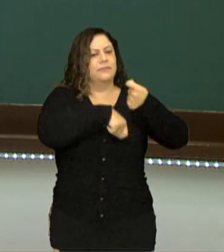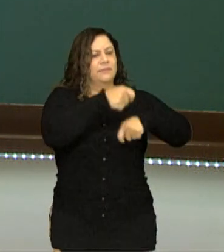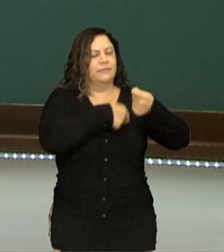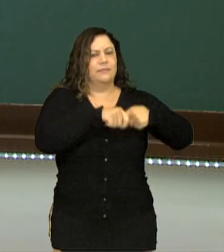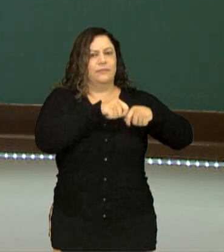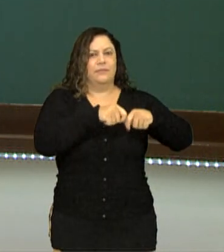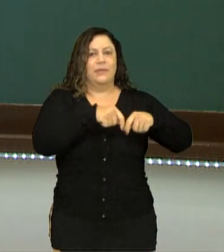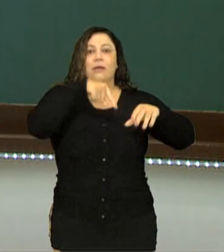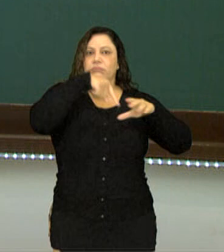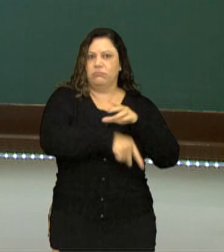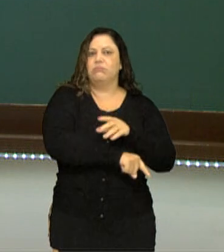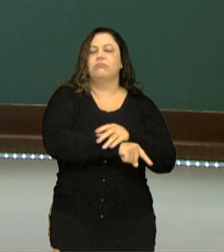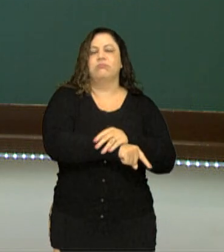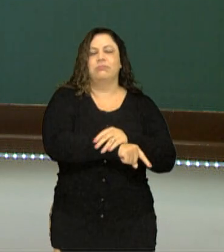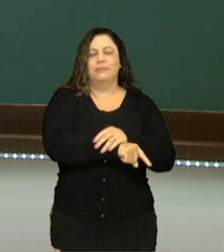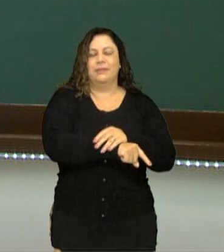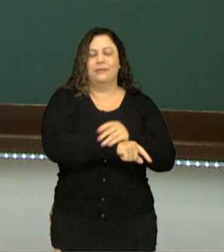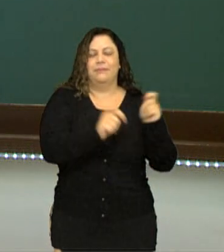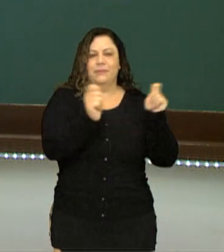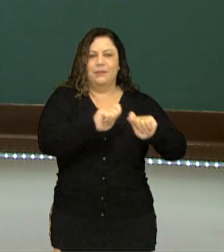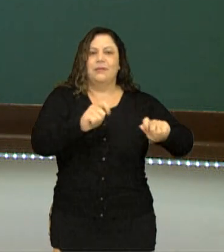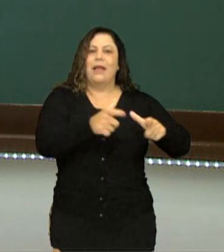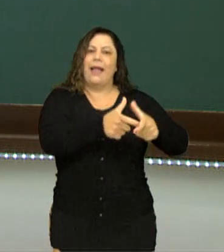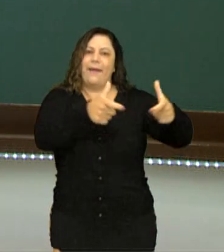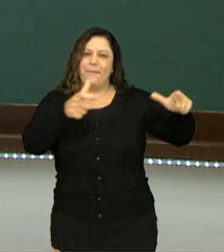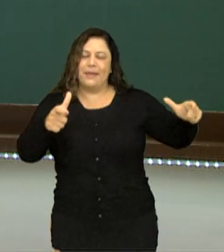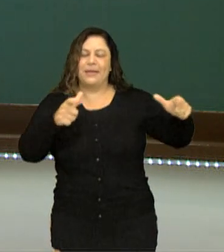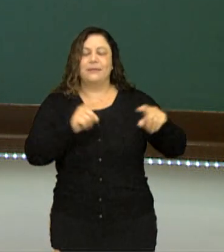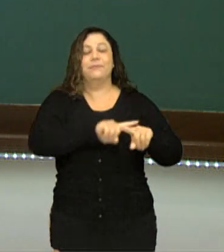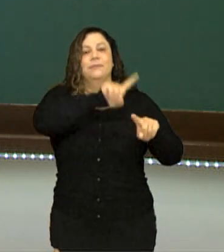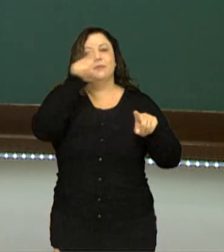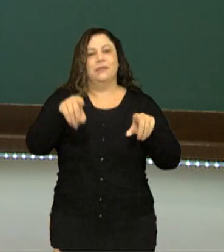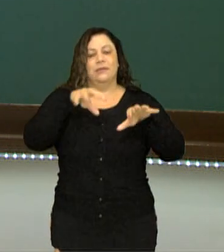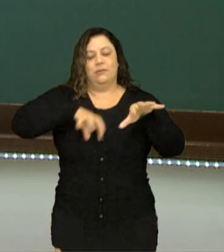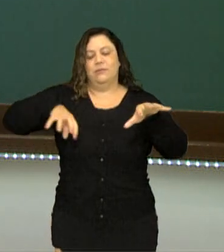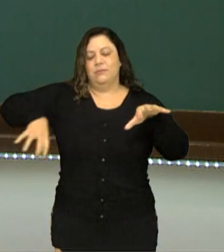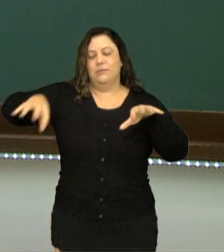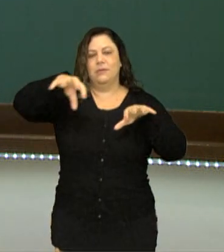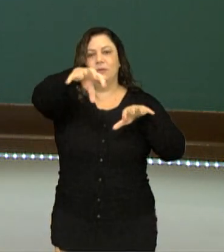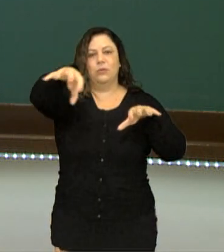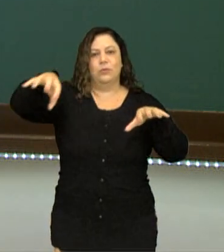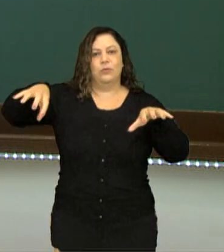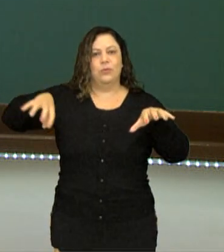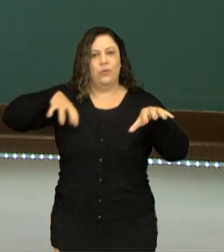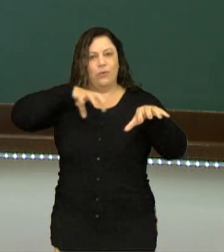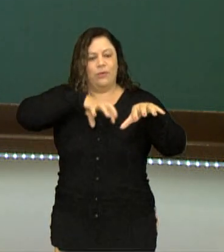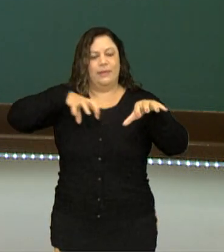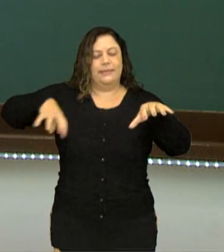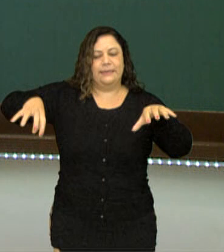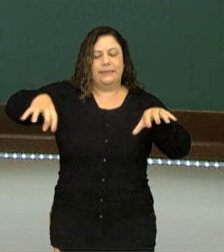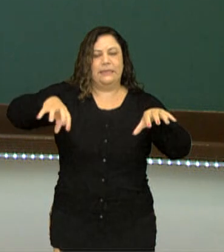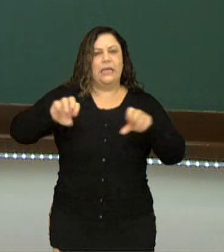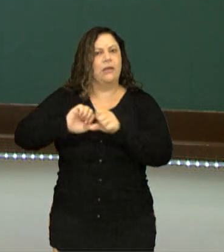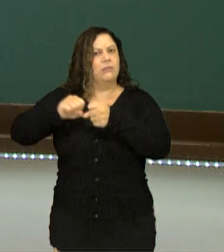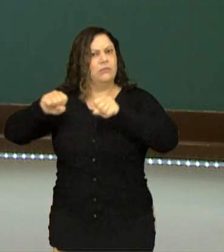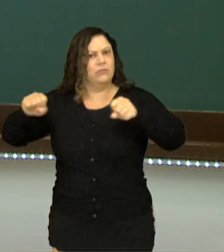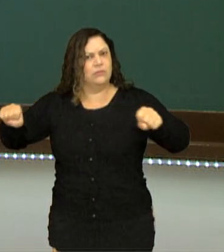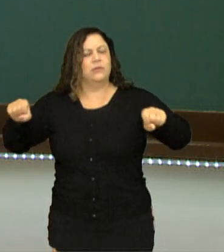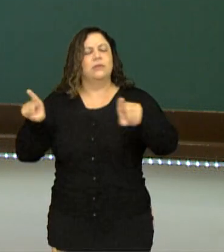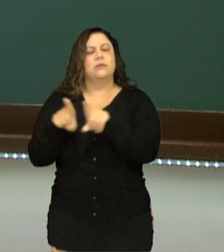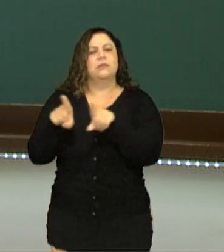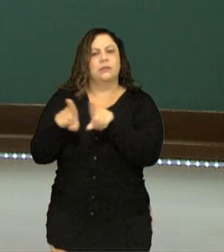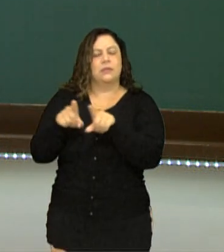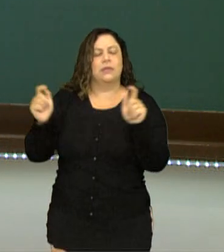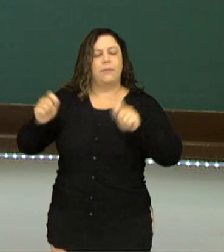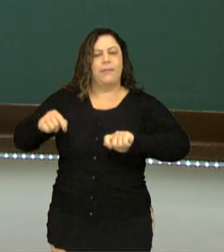e intensidade, vamos dizer assim, de concentração. E aí nós vamos ter os municípios do entorno que vão crescer, né, que